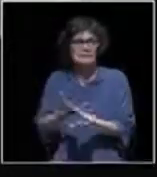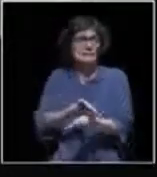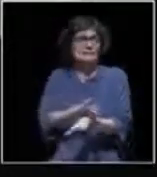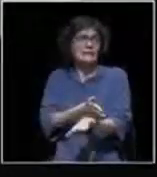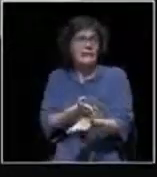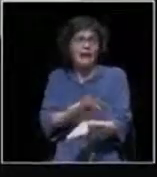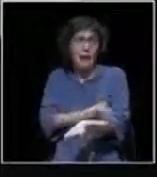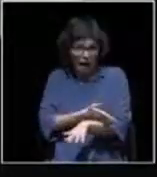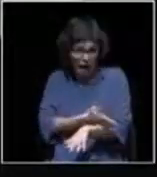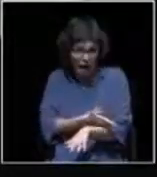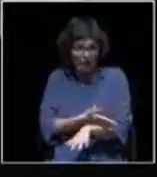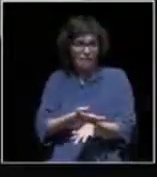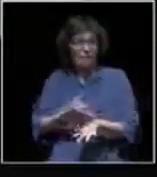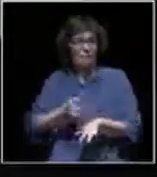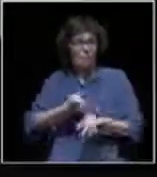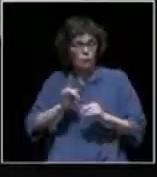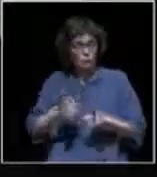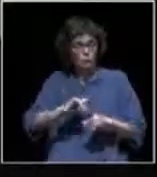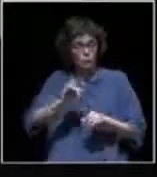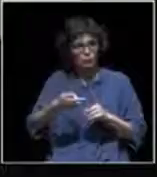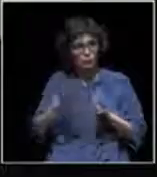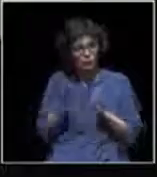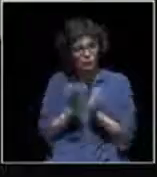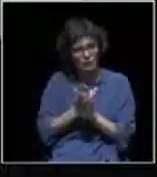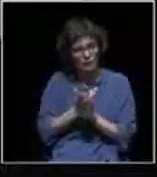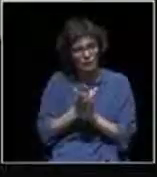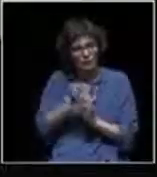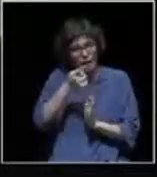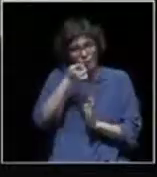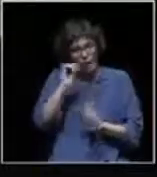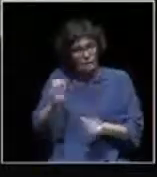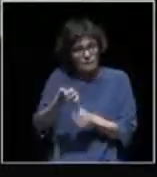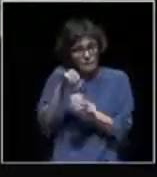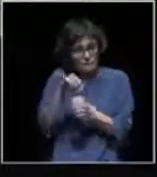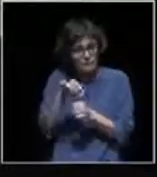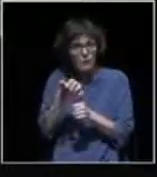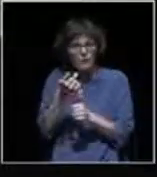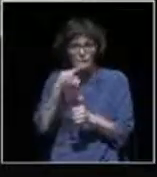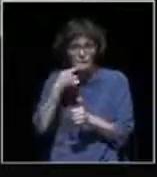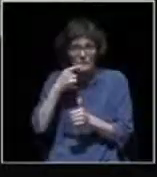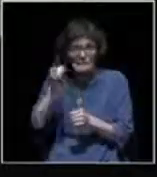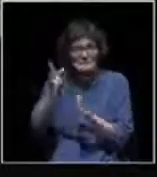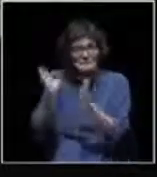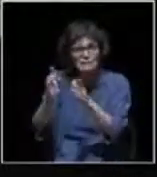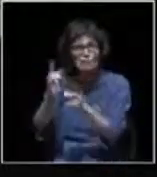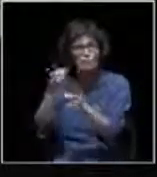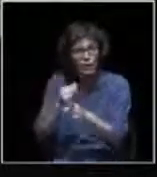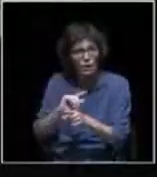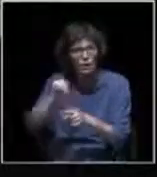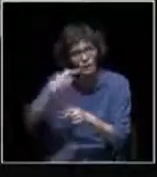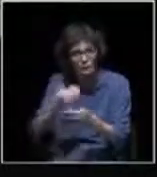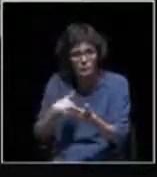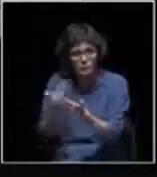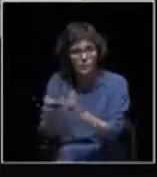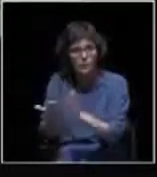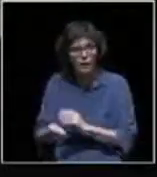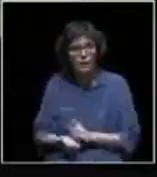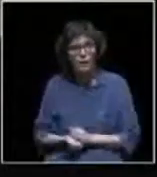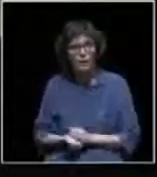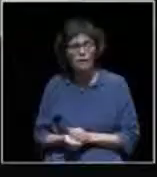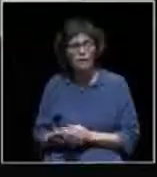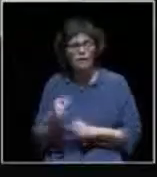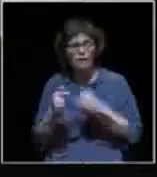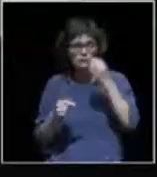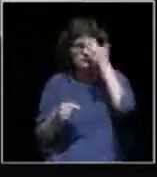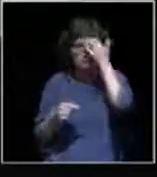início do próximo ano letivo, proceder-se a um ajustamento da oferta à procura do serviço pela comunidade educativa e pelos residentes